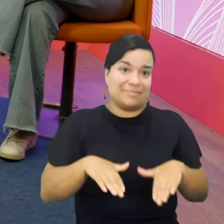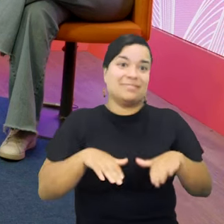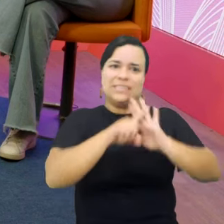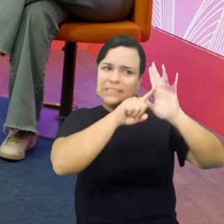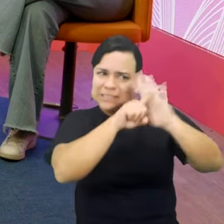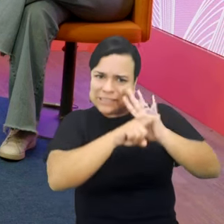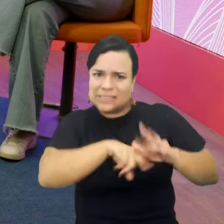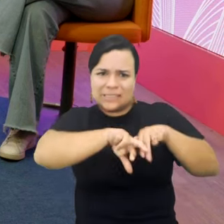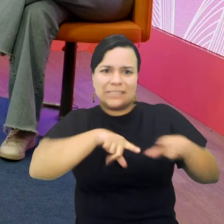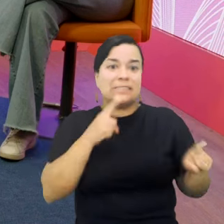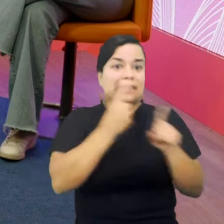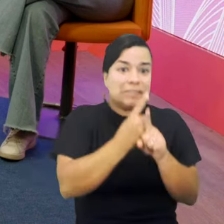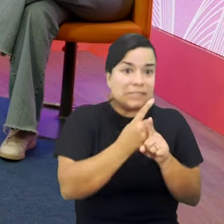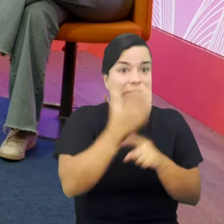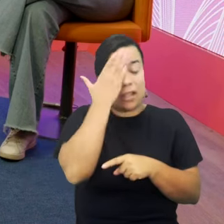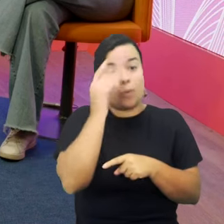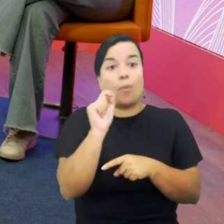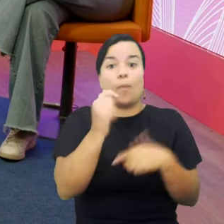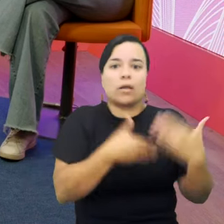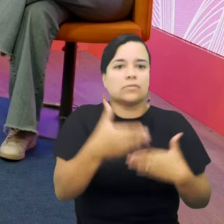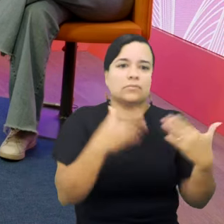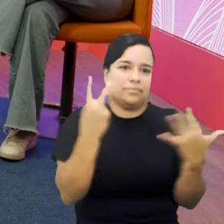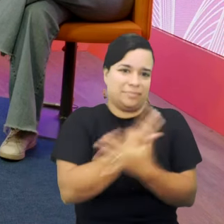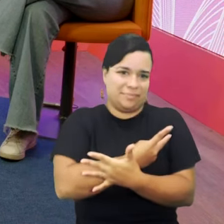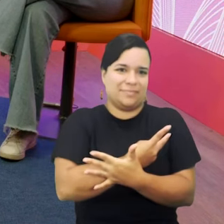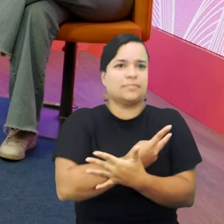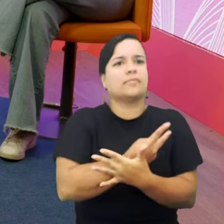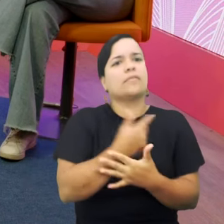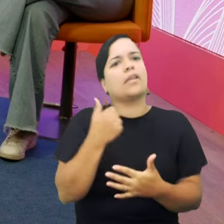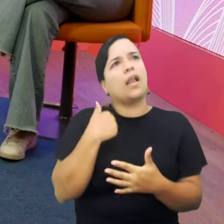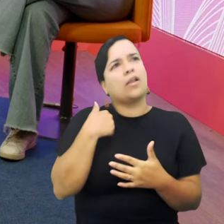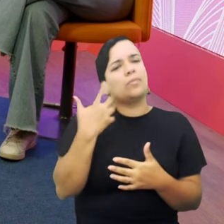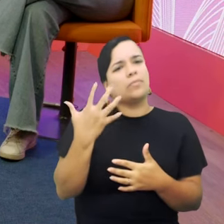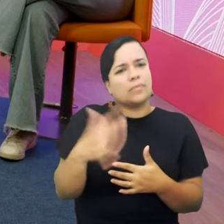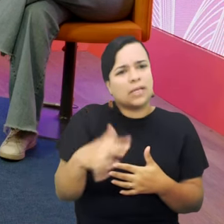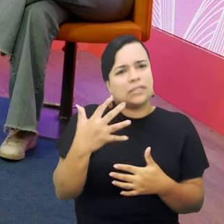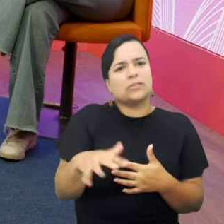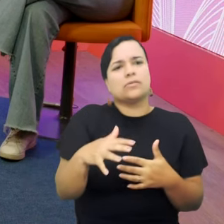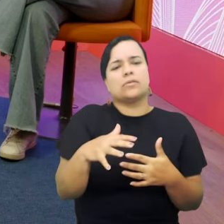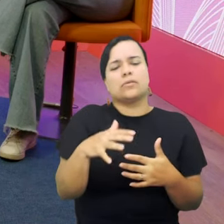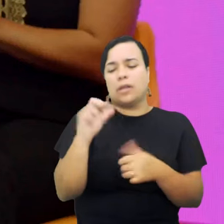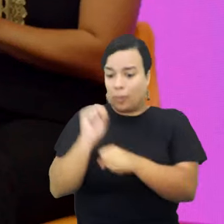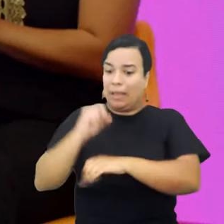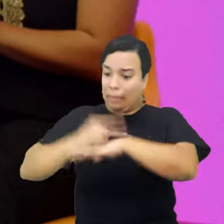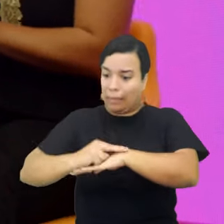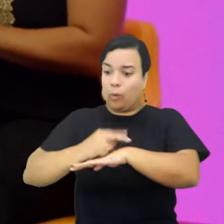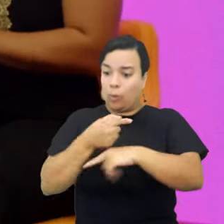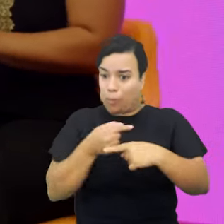exames, entender esse processo. E aí eu lá uma semana e as lojas continuaram. E eu falei, não é que existe